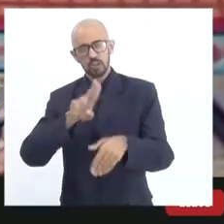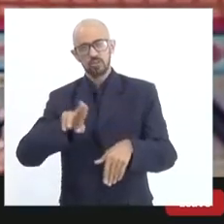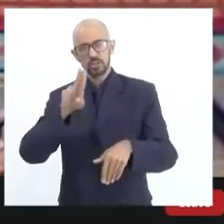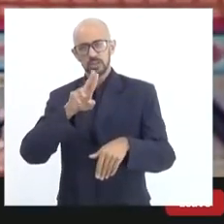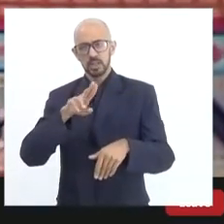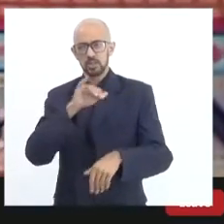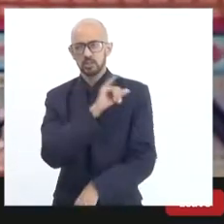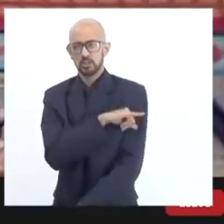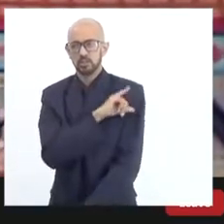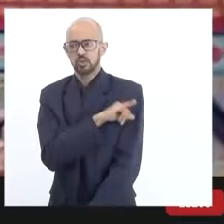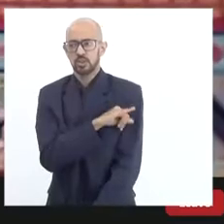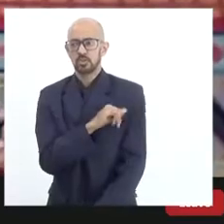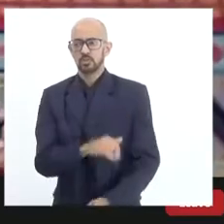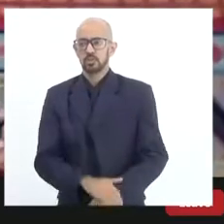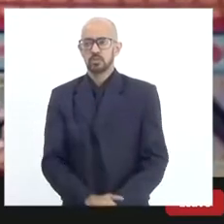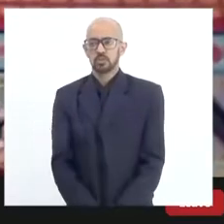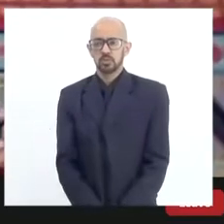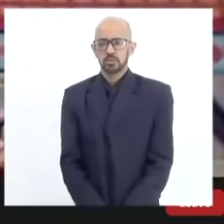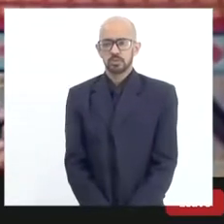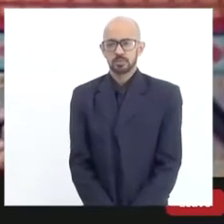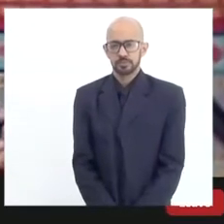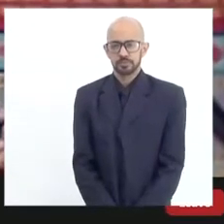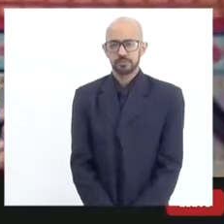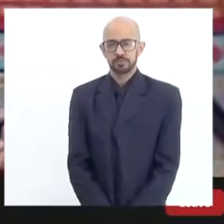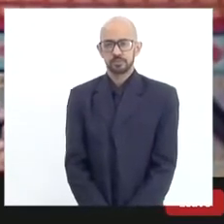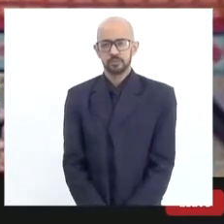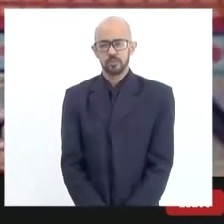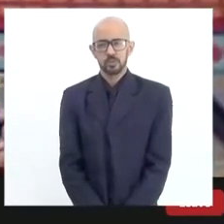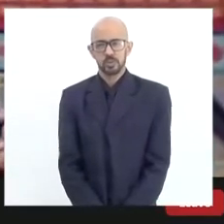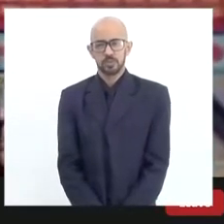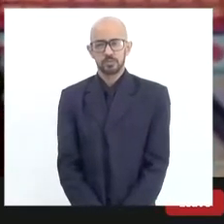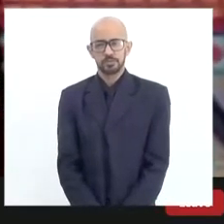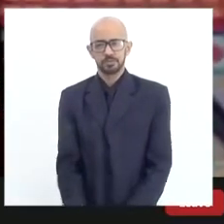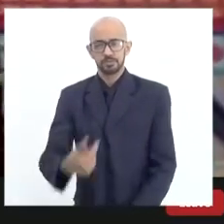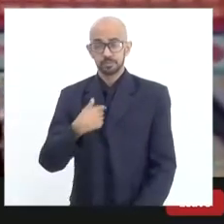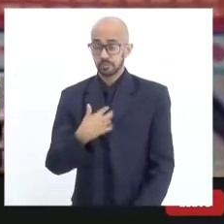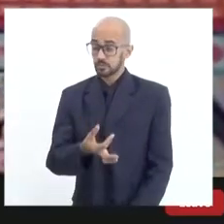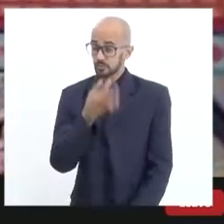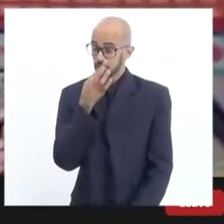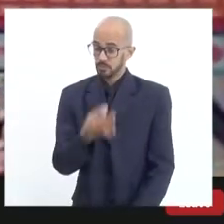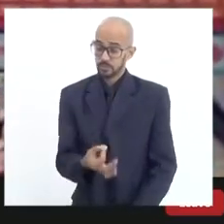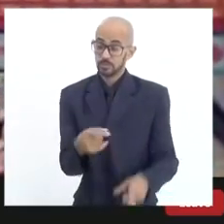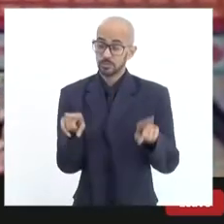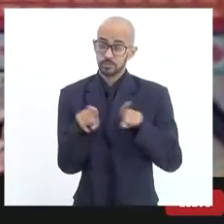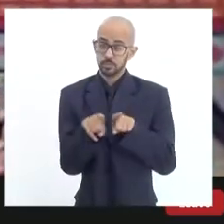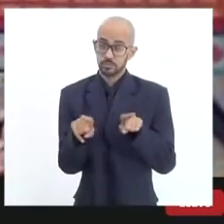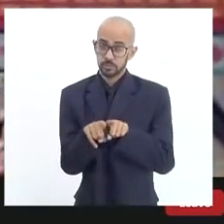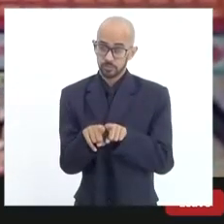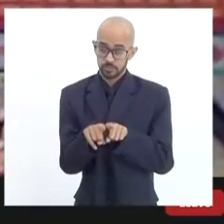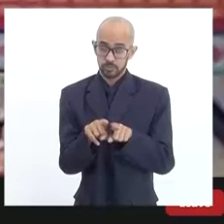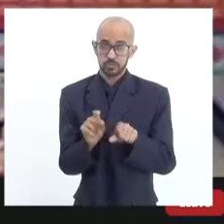Janeiro. E eu sugiro que, já